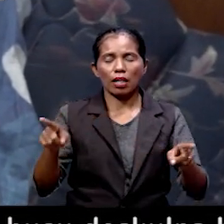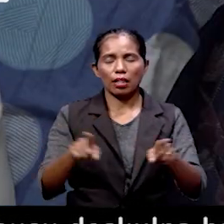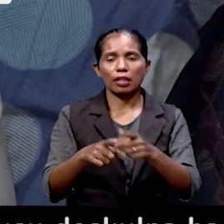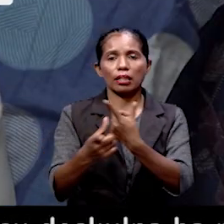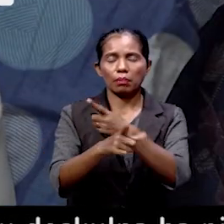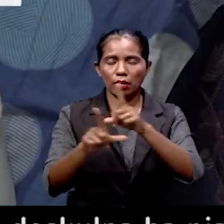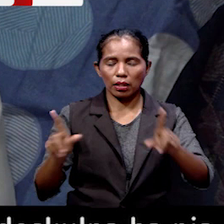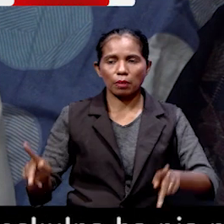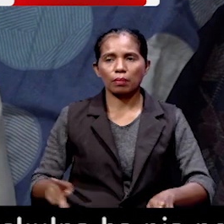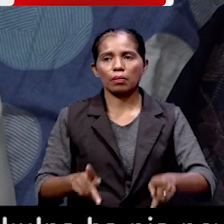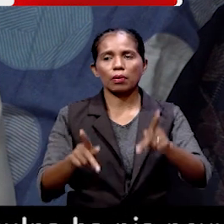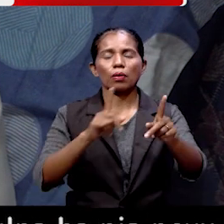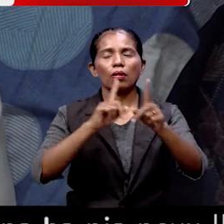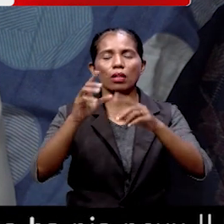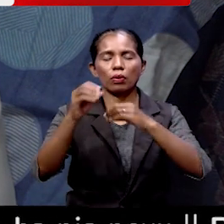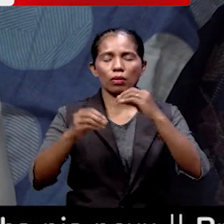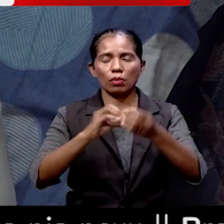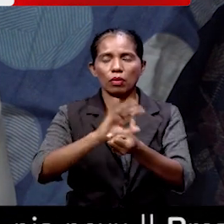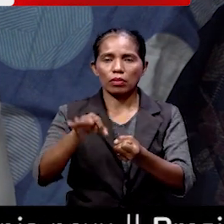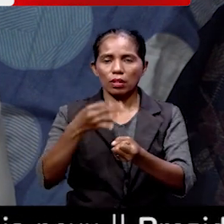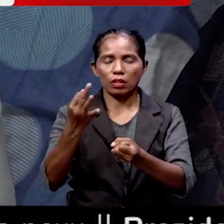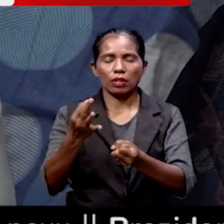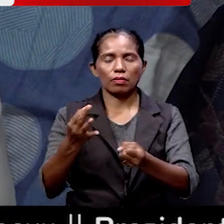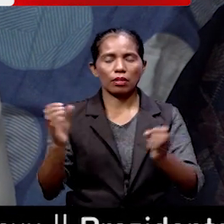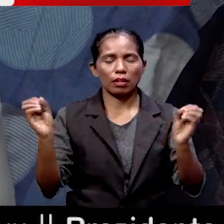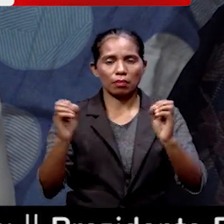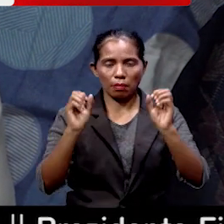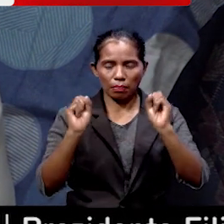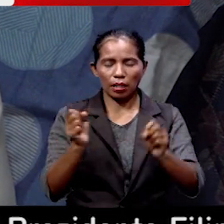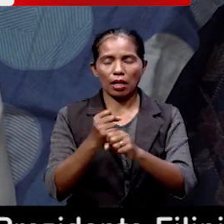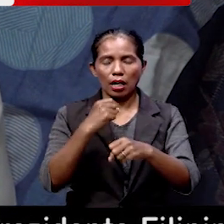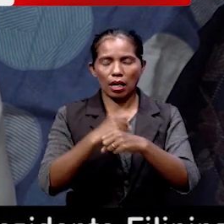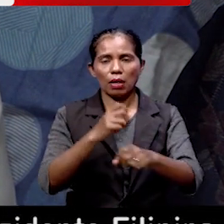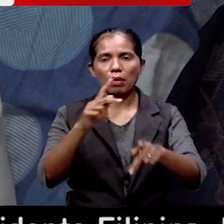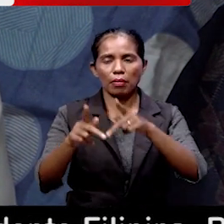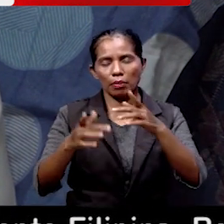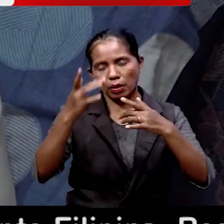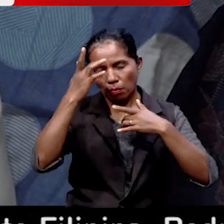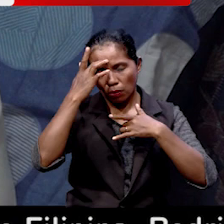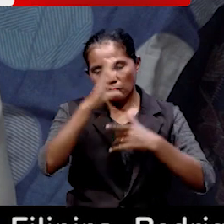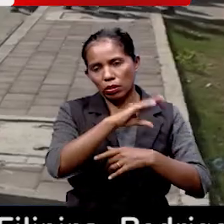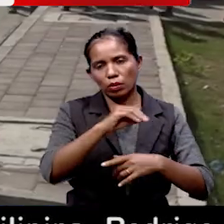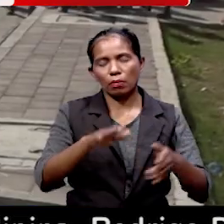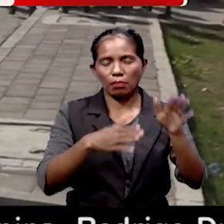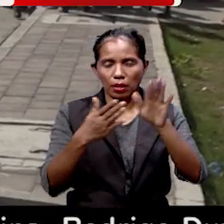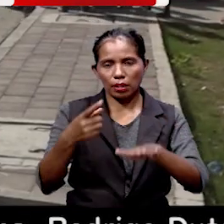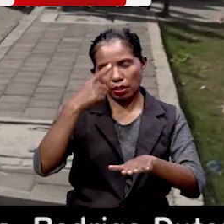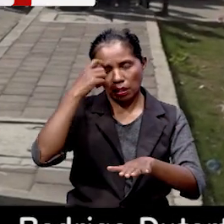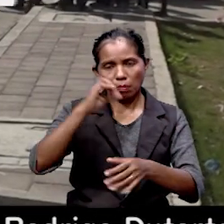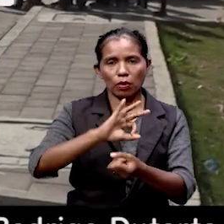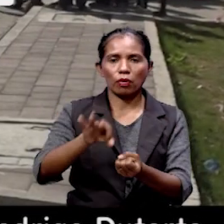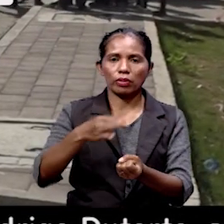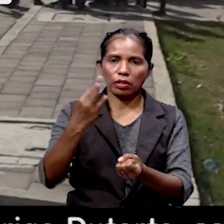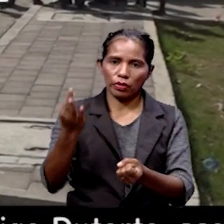público, mas be colia con aba Covid la iha ne, bele hakanek ema nebe moras no mate tamba Covid-19.